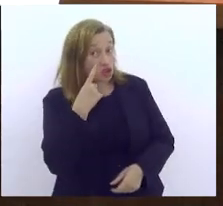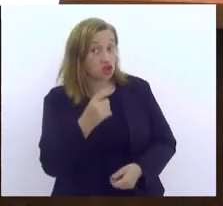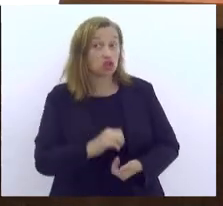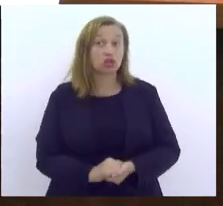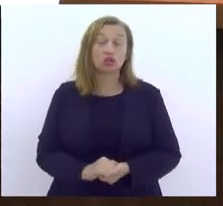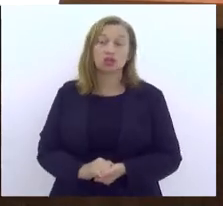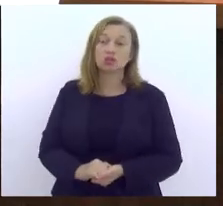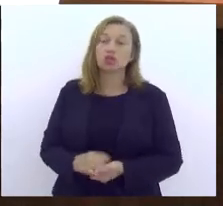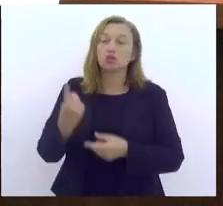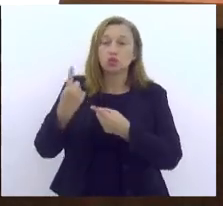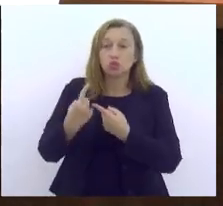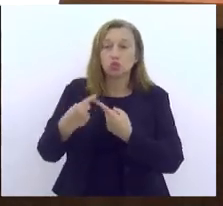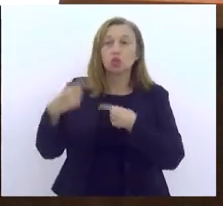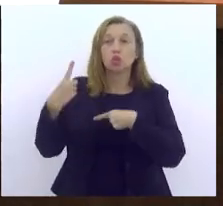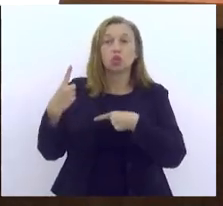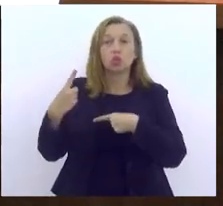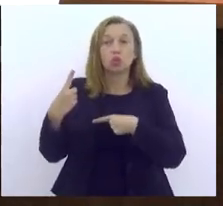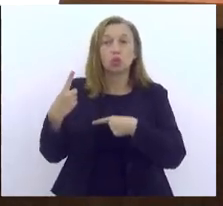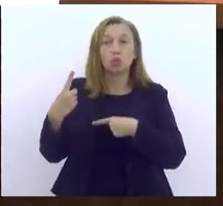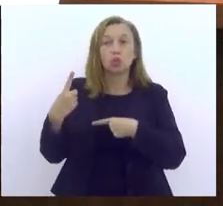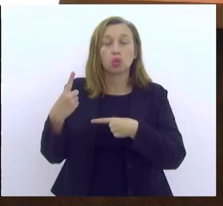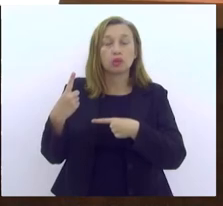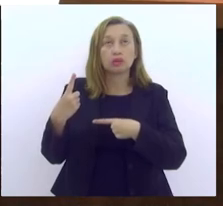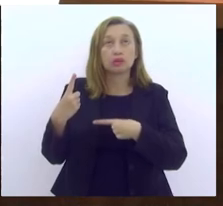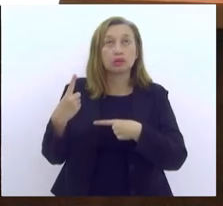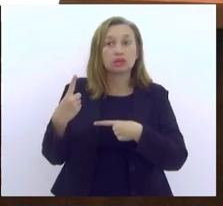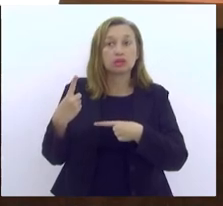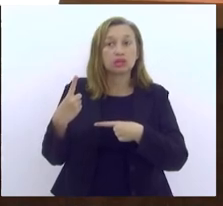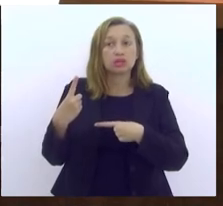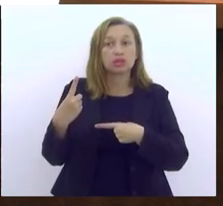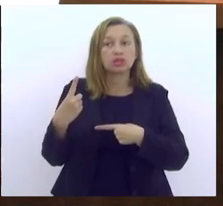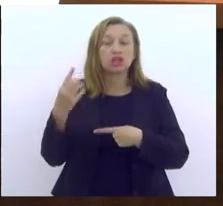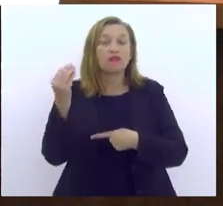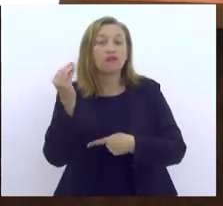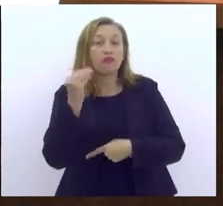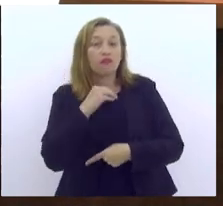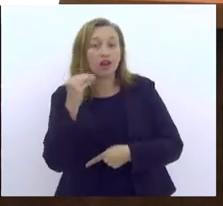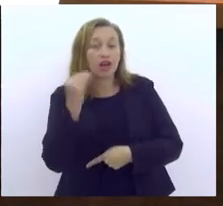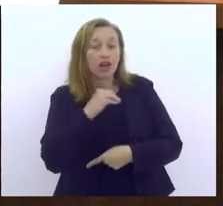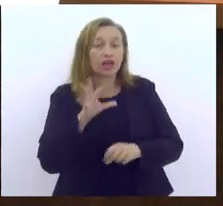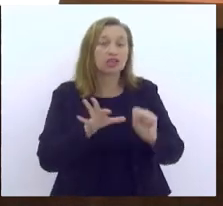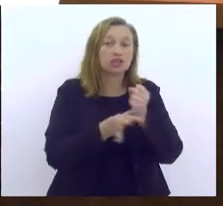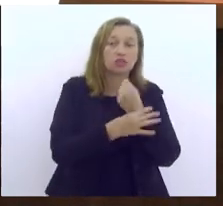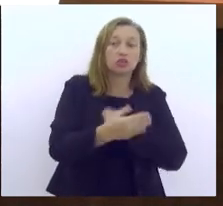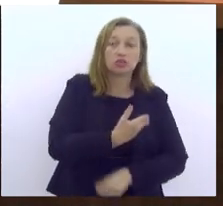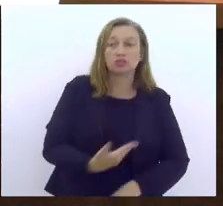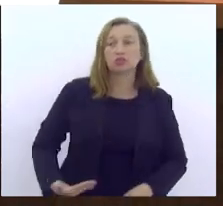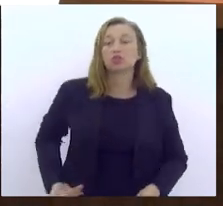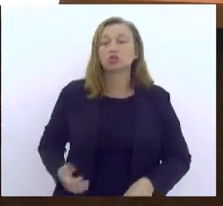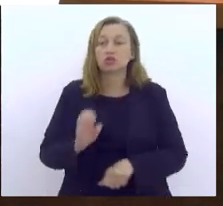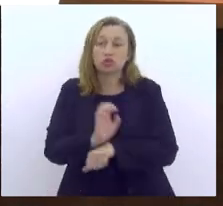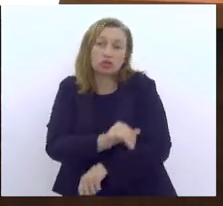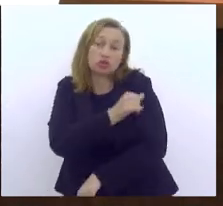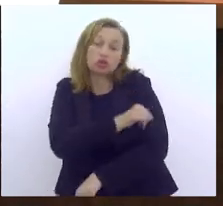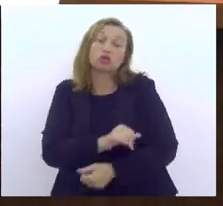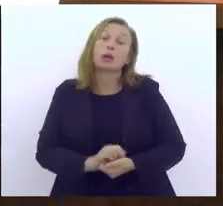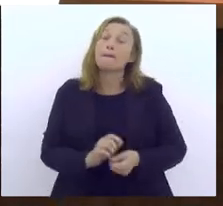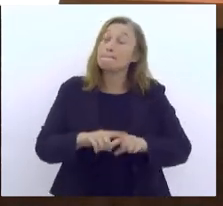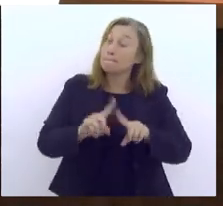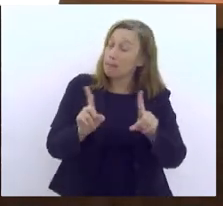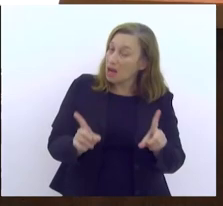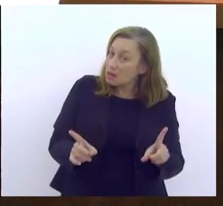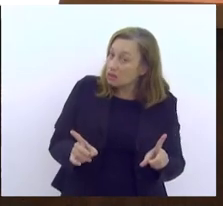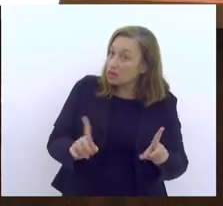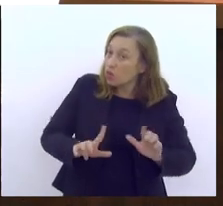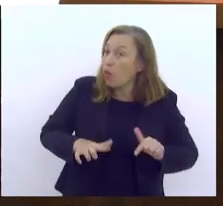lógica, superação da falência da segurança pública do Estado do Rio de Janeiro. Mas